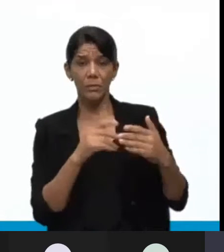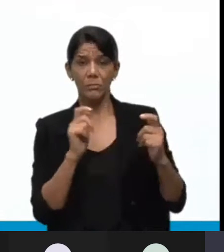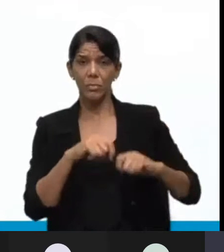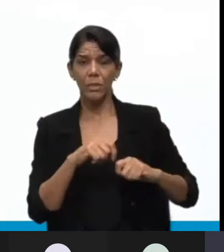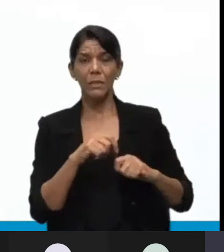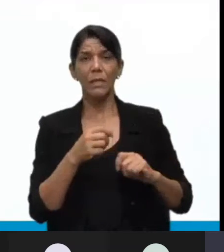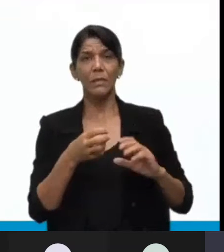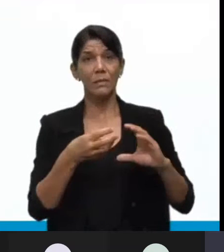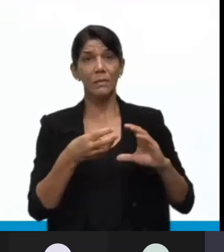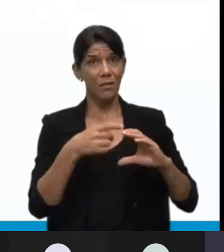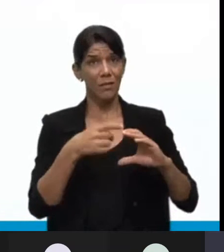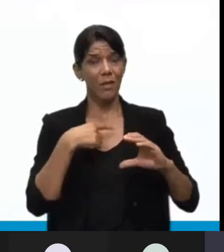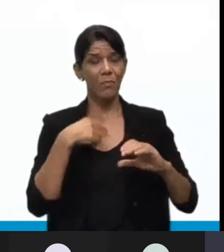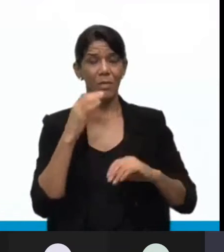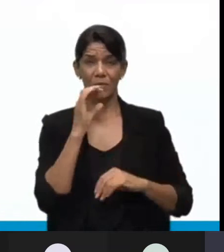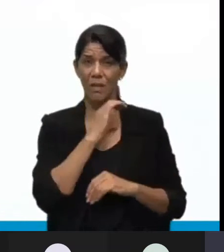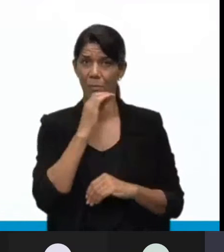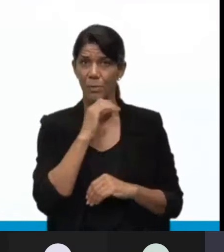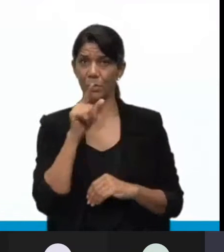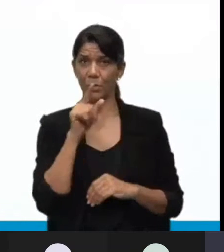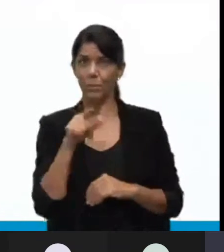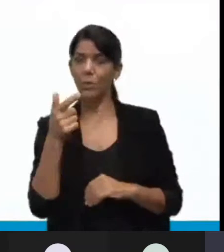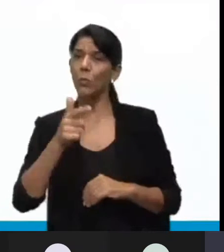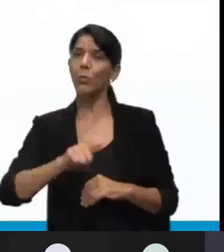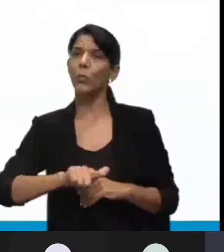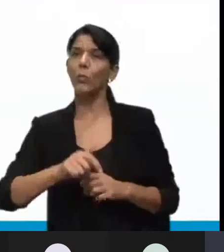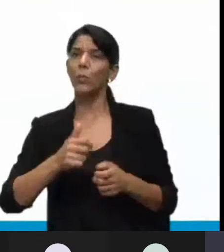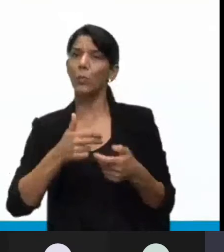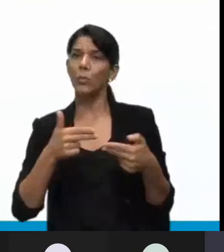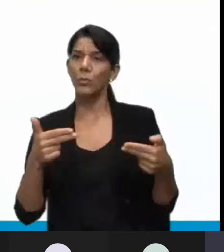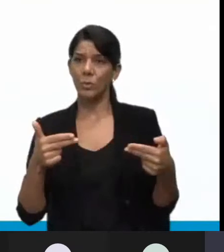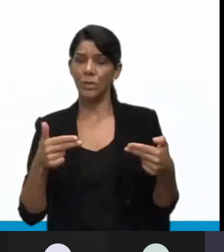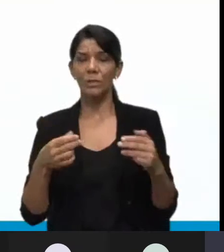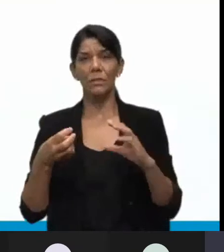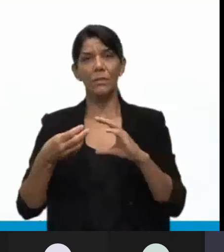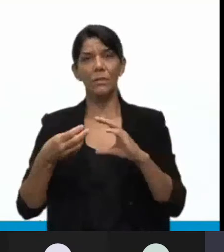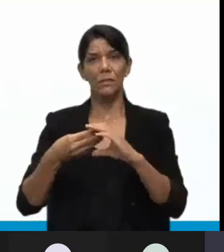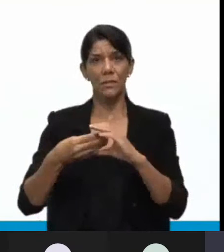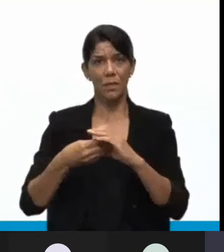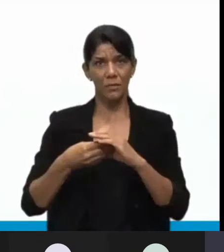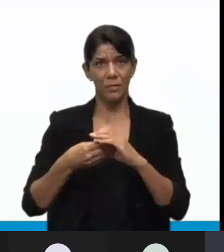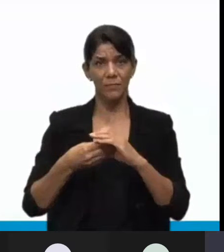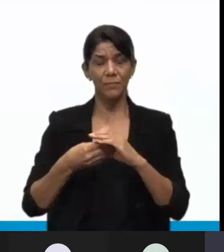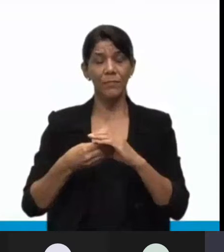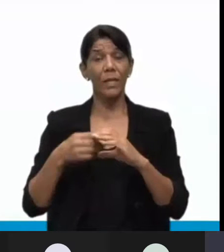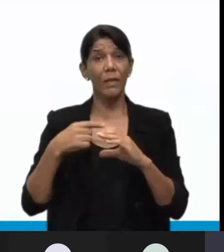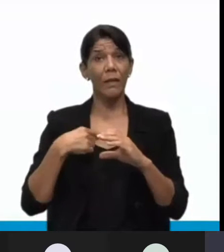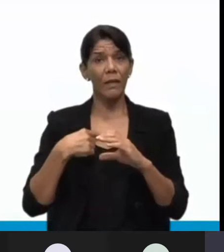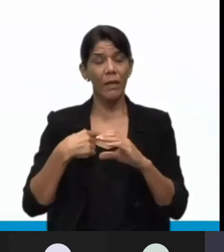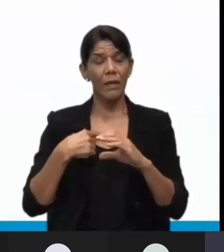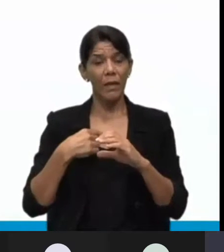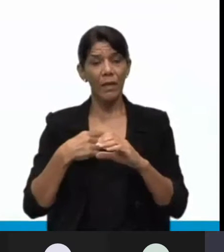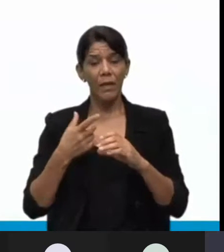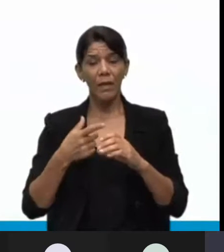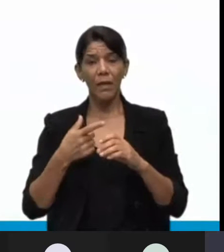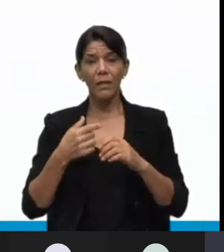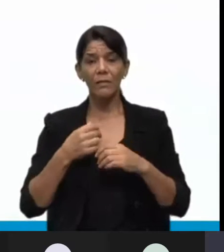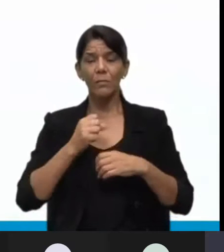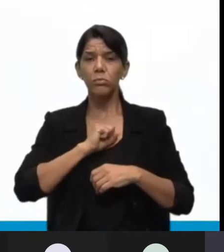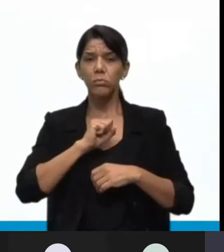de potencial de ação delas é muito mais rápido do que das demais células autoexcitáveis. Então, ela dita